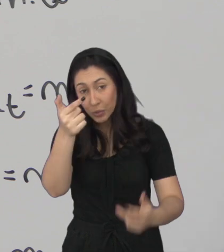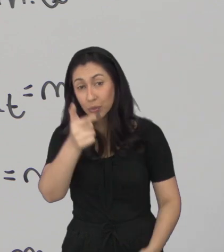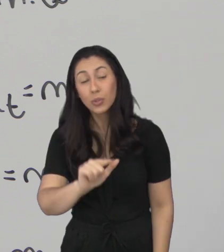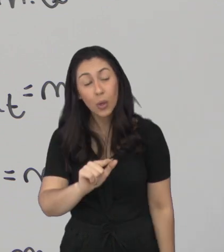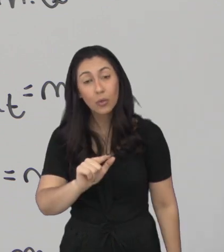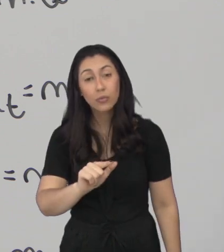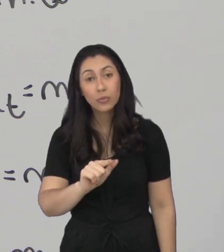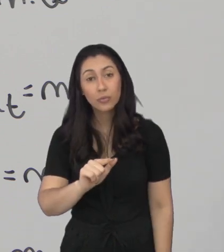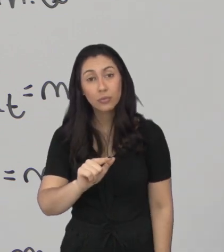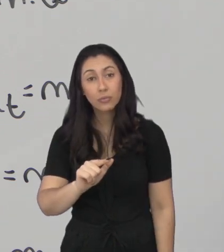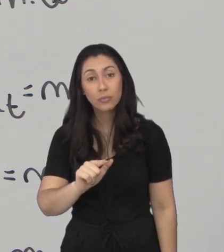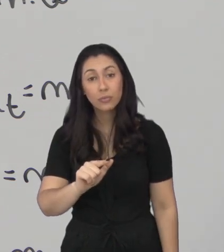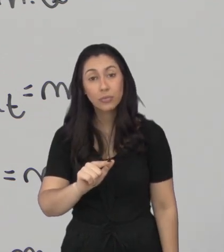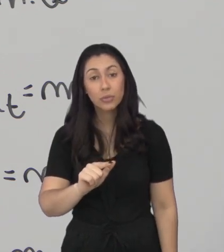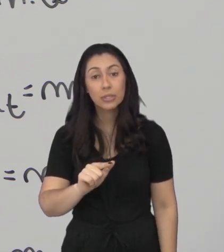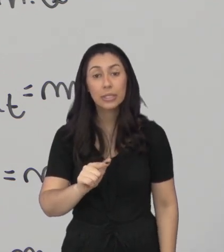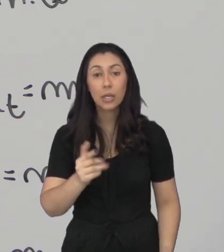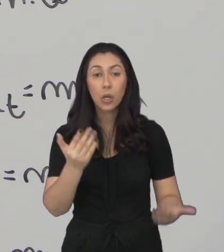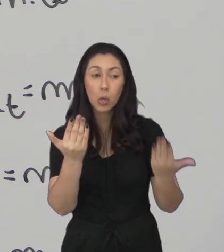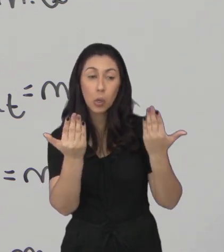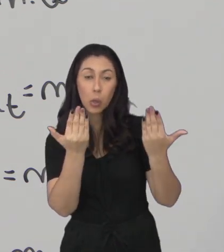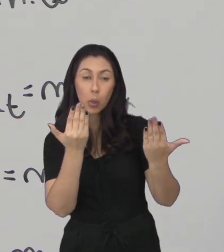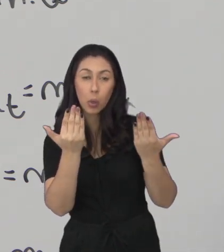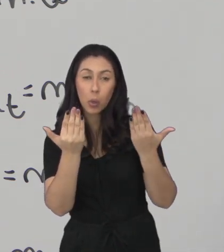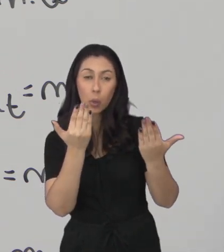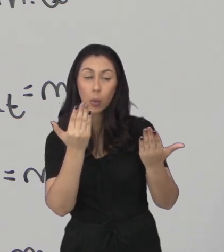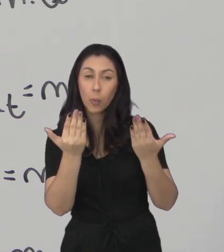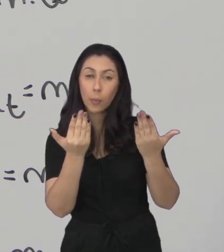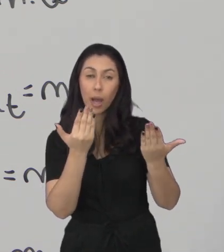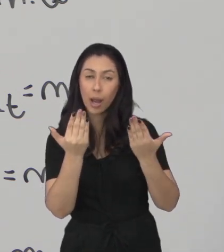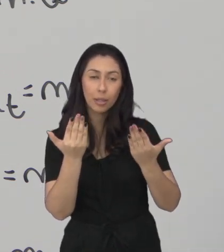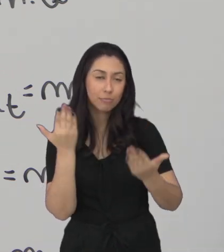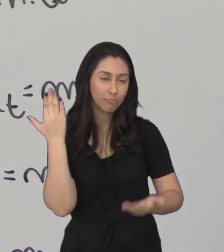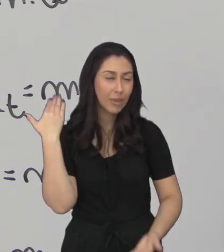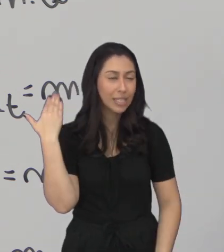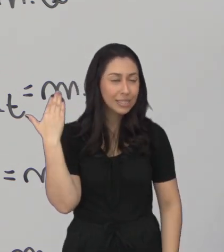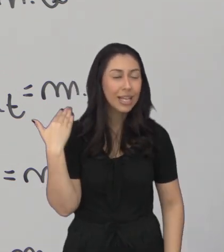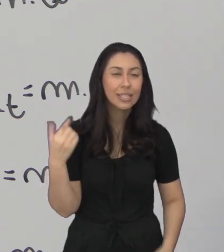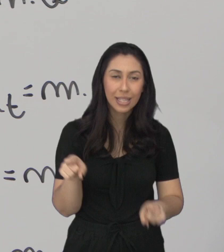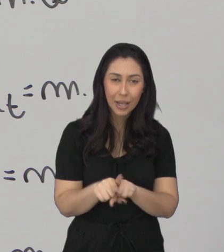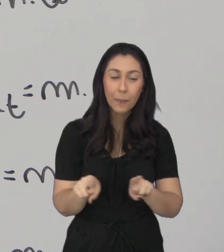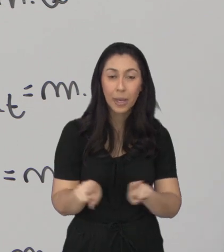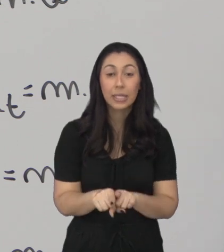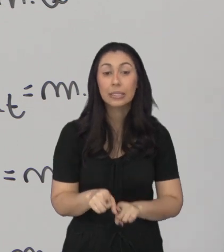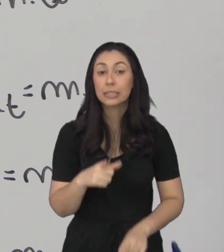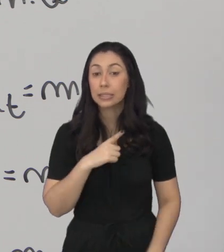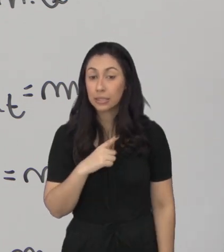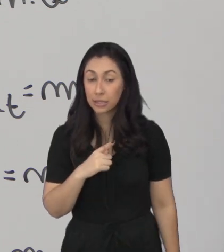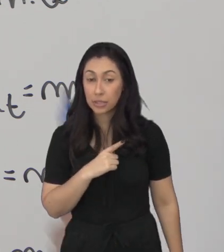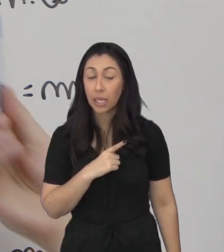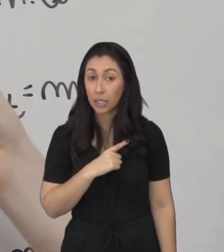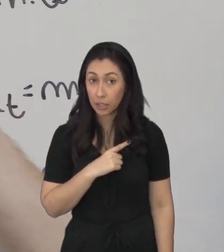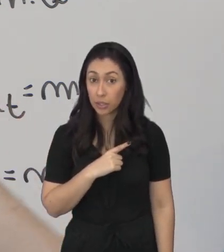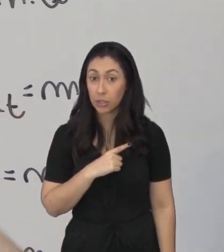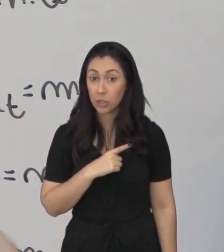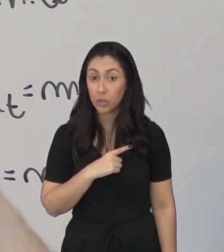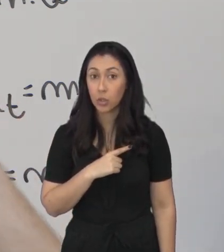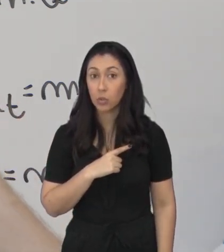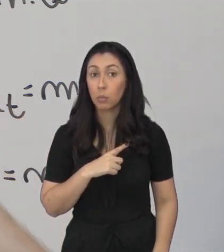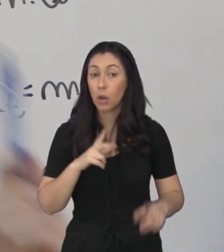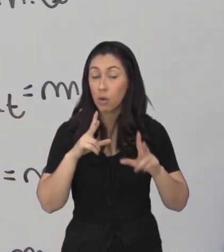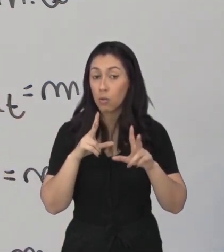se repete se quando comparado com as últimas questões que a gente resolveu. Eu tenho uma